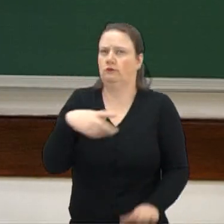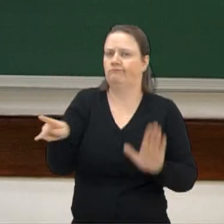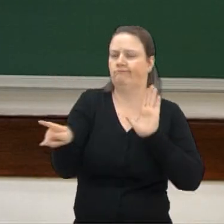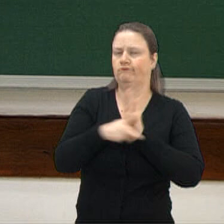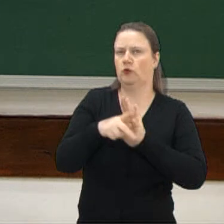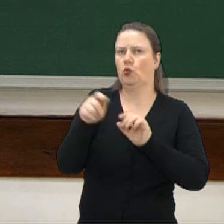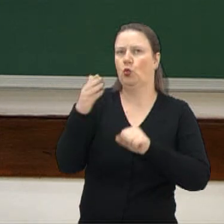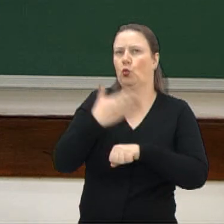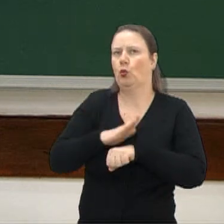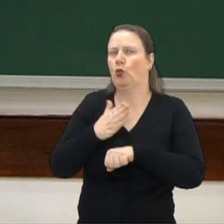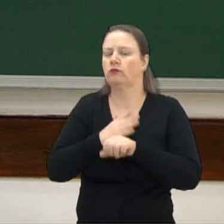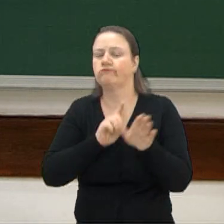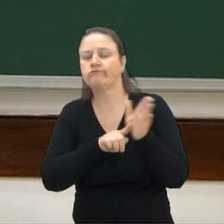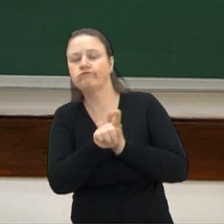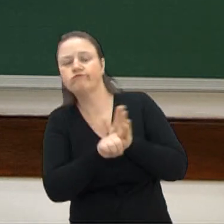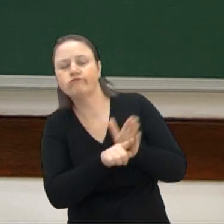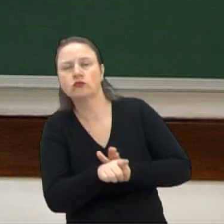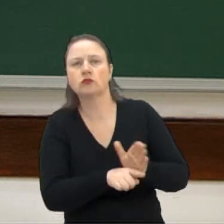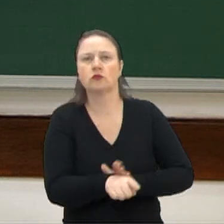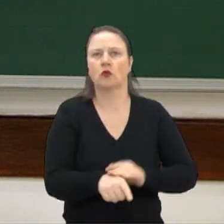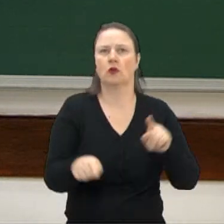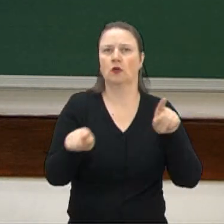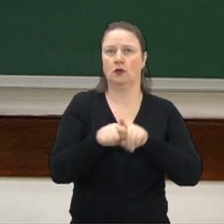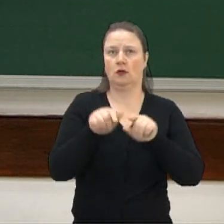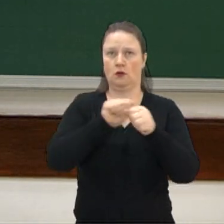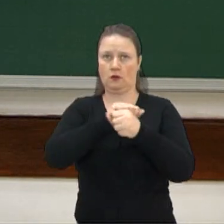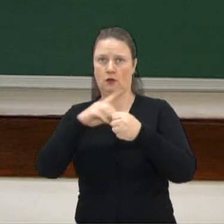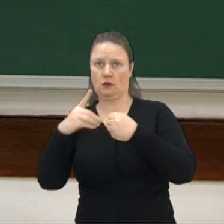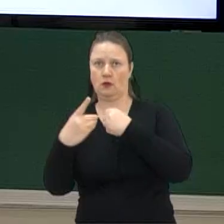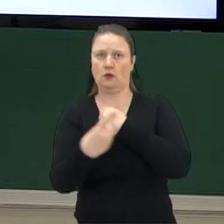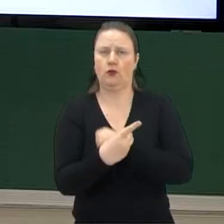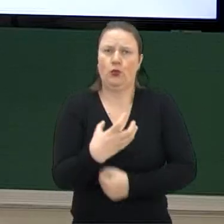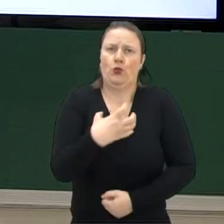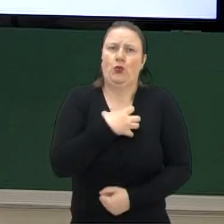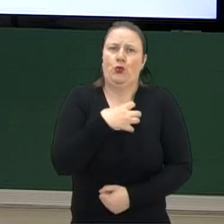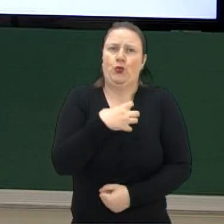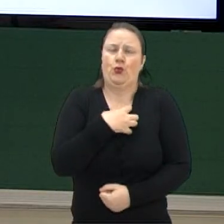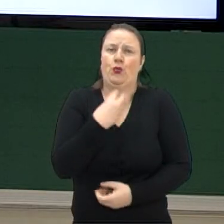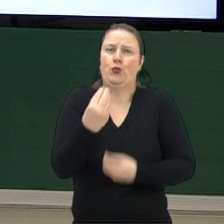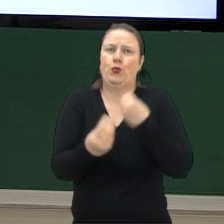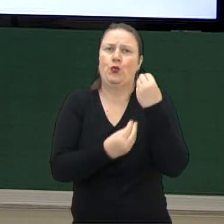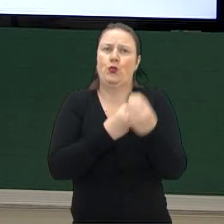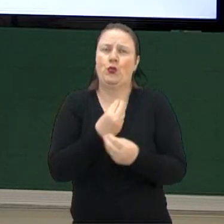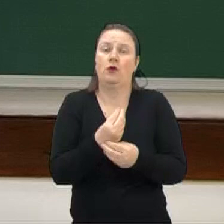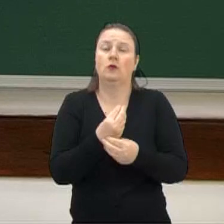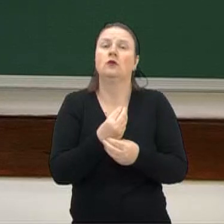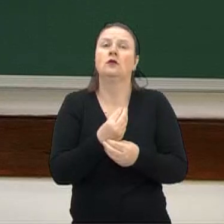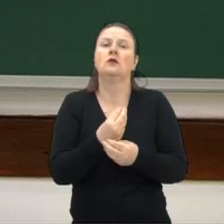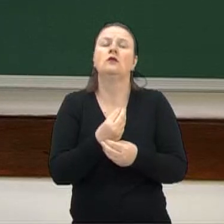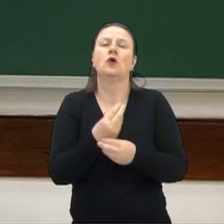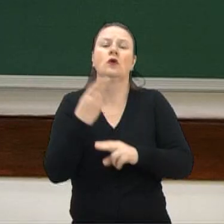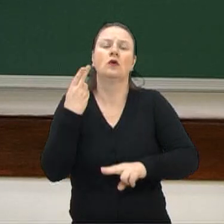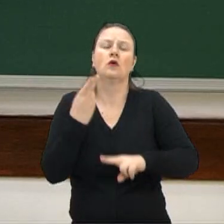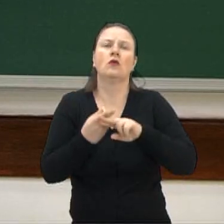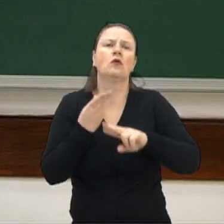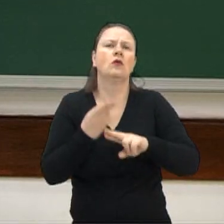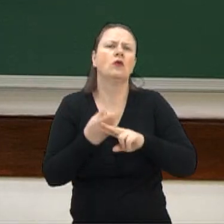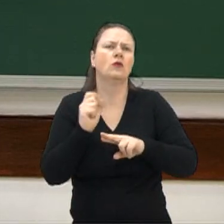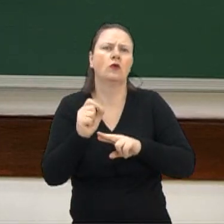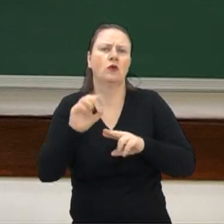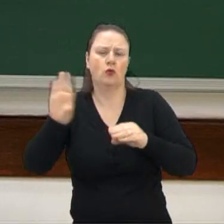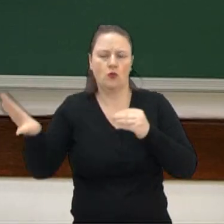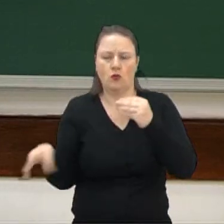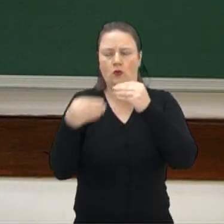Os advérbios complementam os sentidos atribuídos aos enunciados, então ele vai complementar o